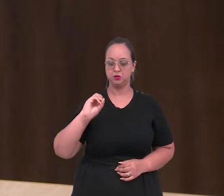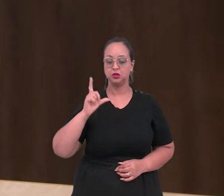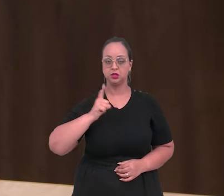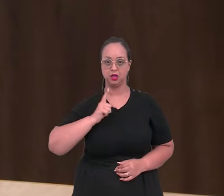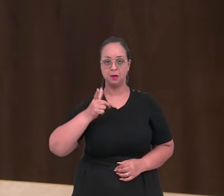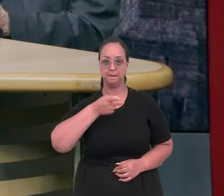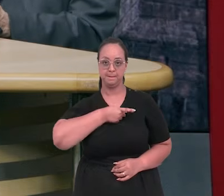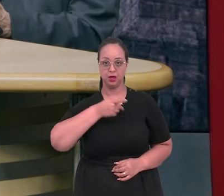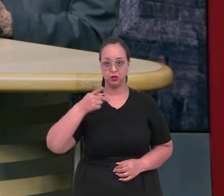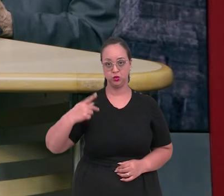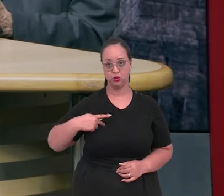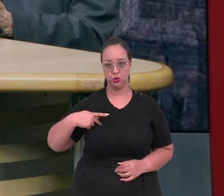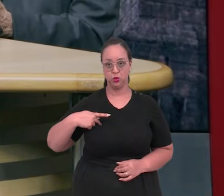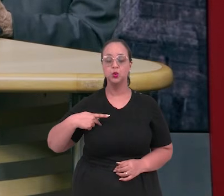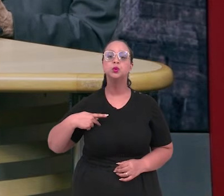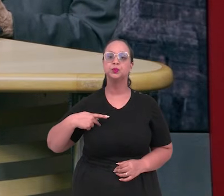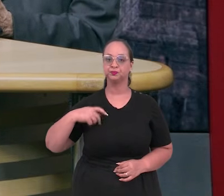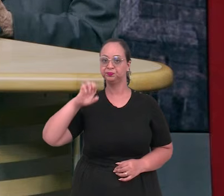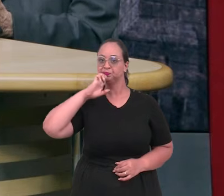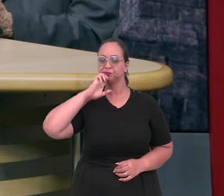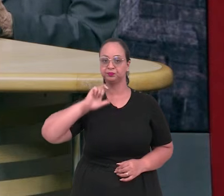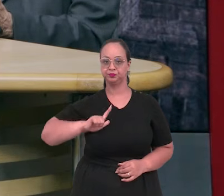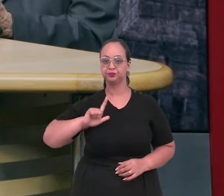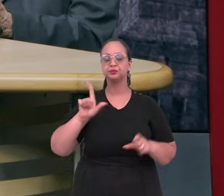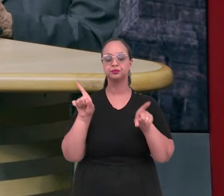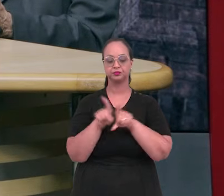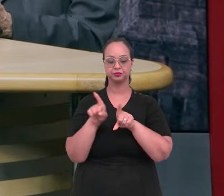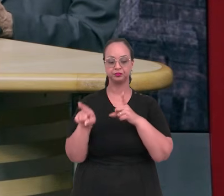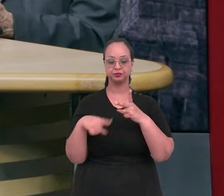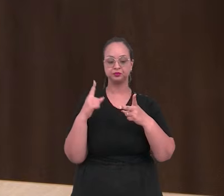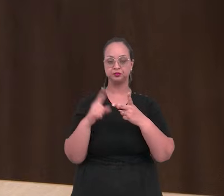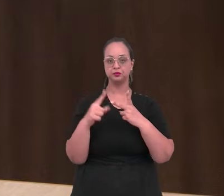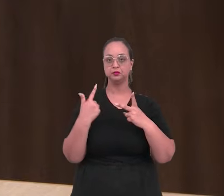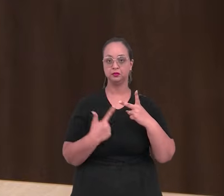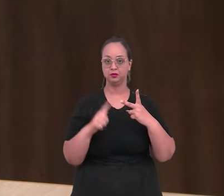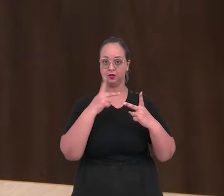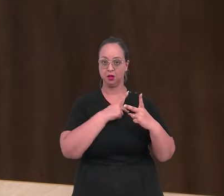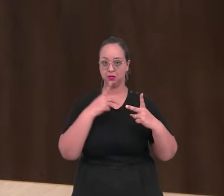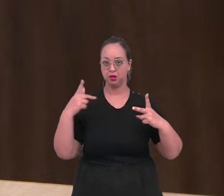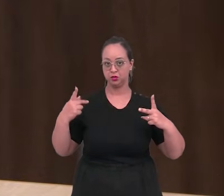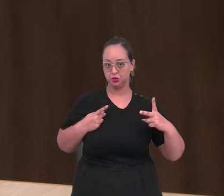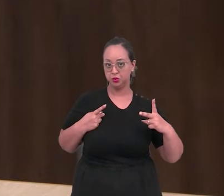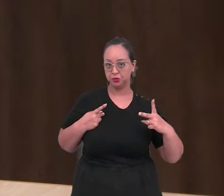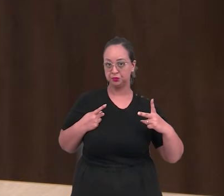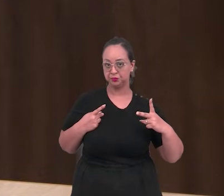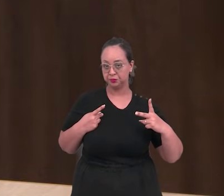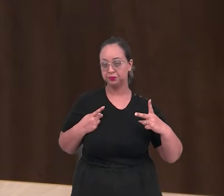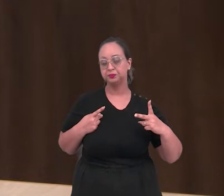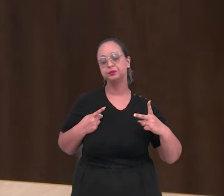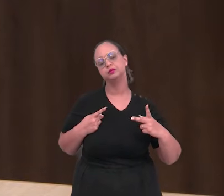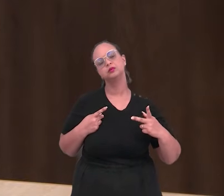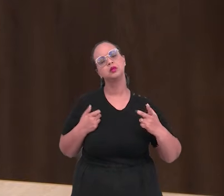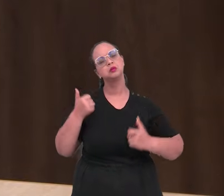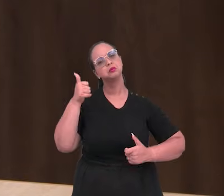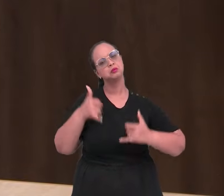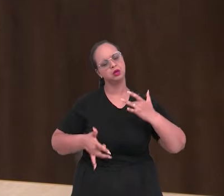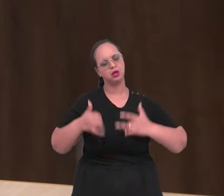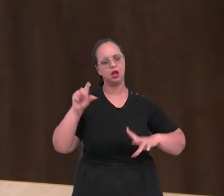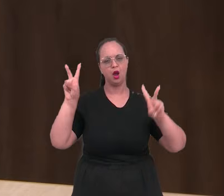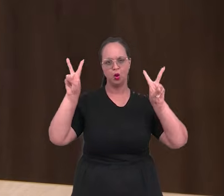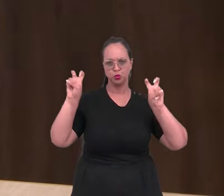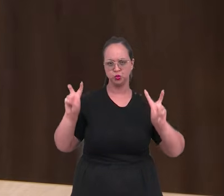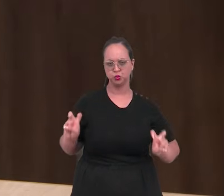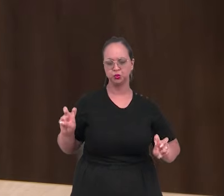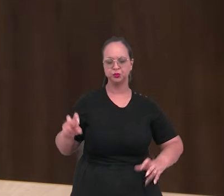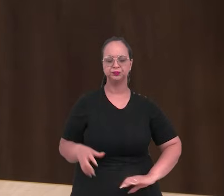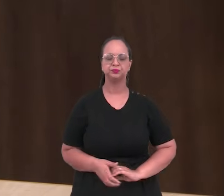pastor Luiz Eugênio e pastor Serlon, Pai, Senhor Jesus, que vão contribuir com a explanação dos assuntos de